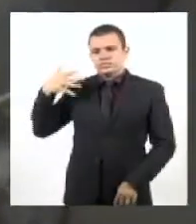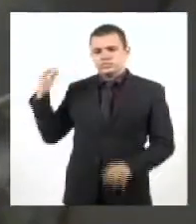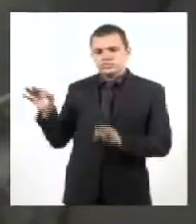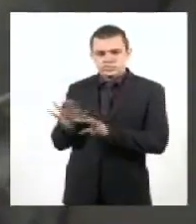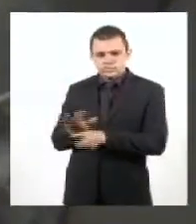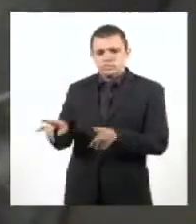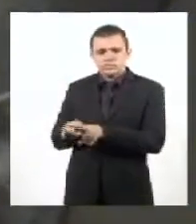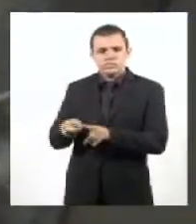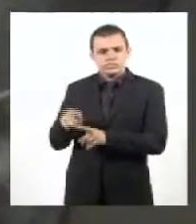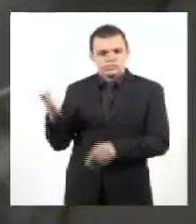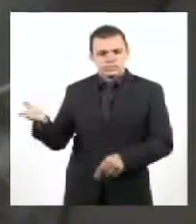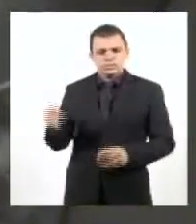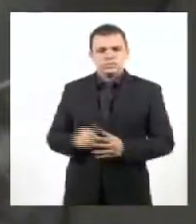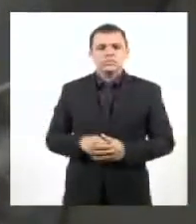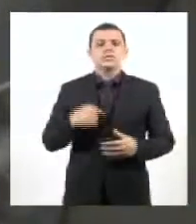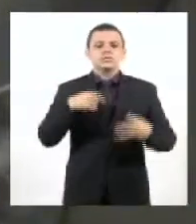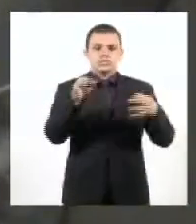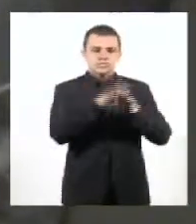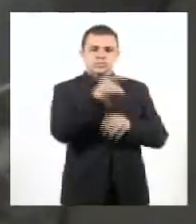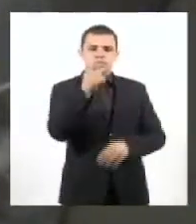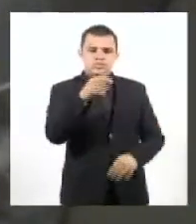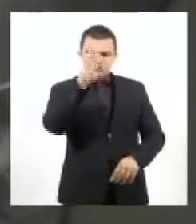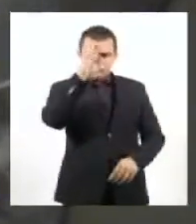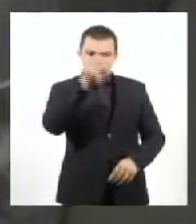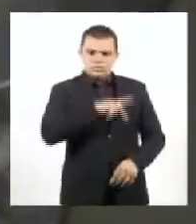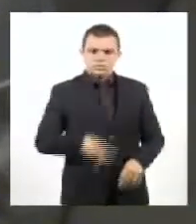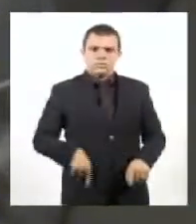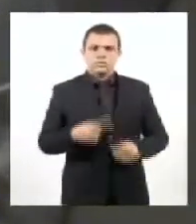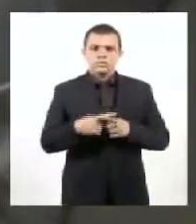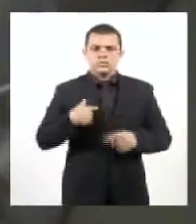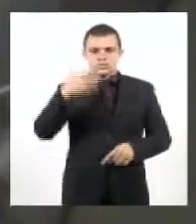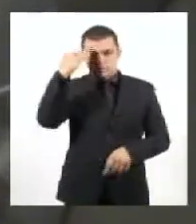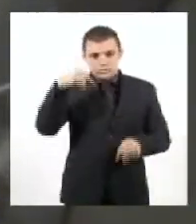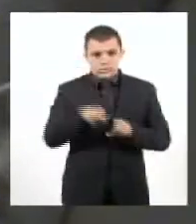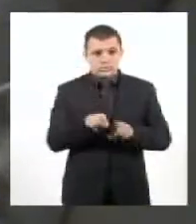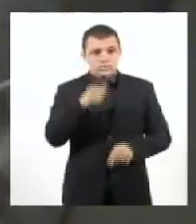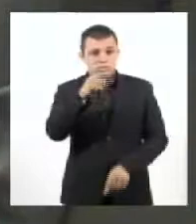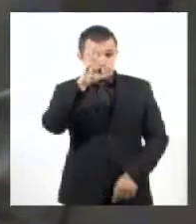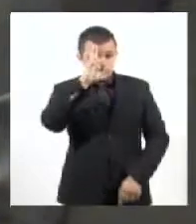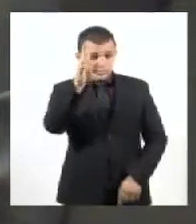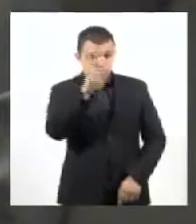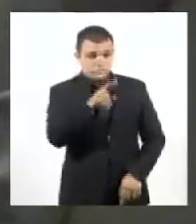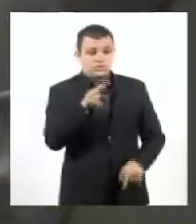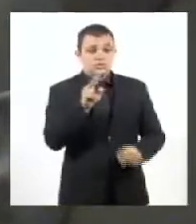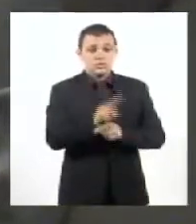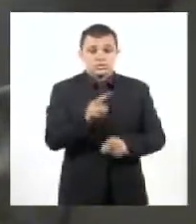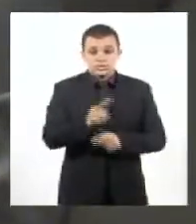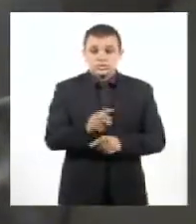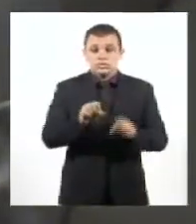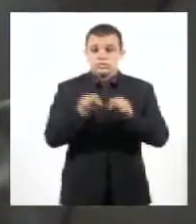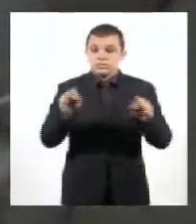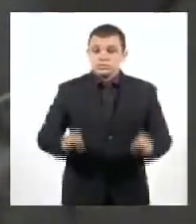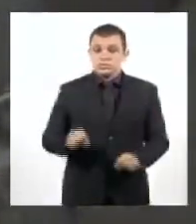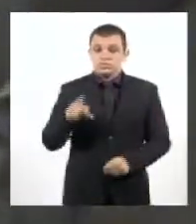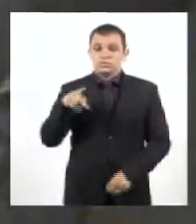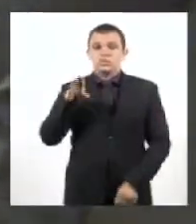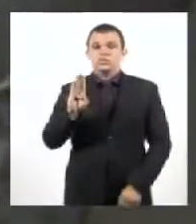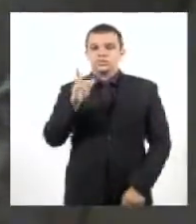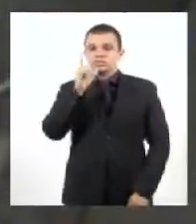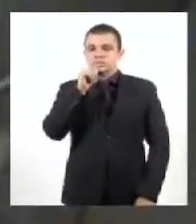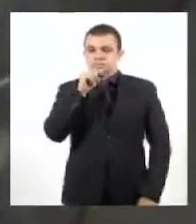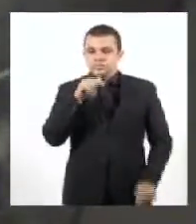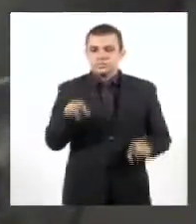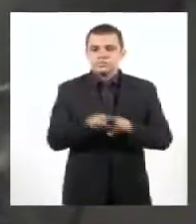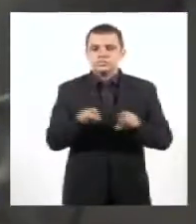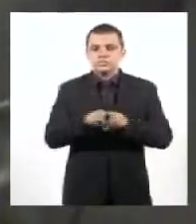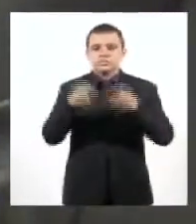encerrar, presidente, até porque eu sei que Vossa Excelência também é um defensor aguerrido do sistema público de água, inclusive me dizendo que não